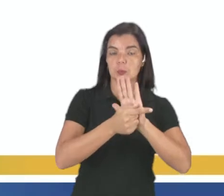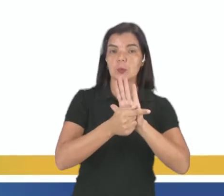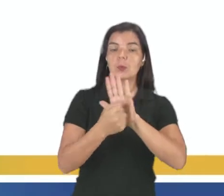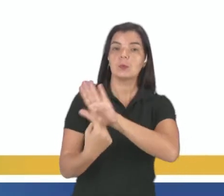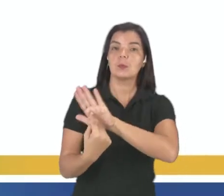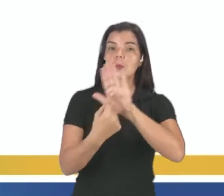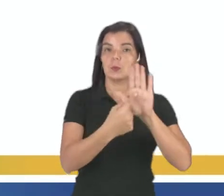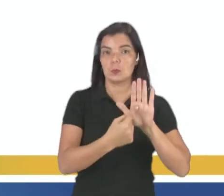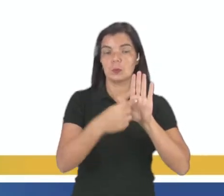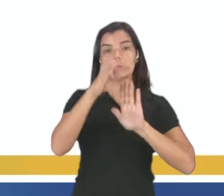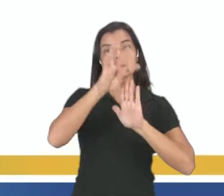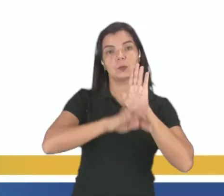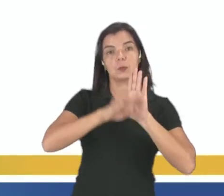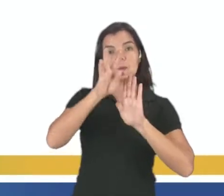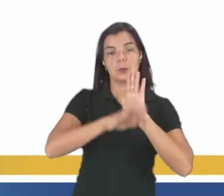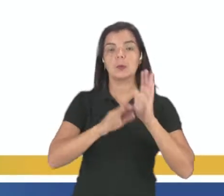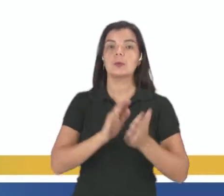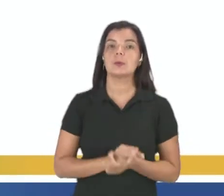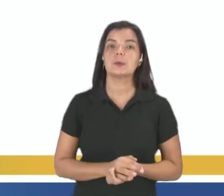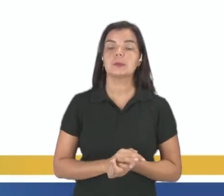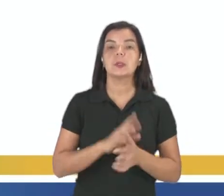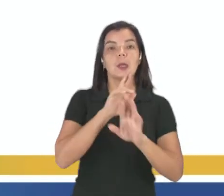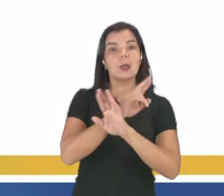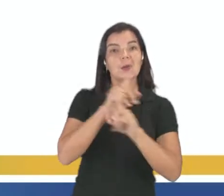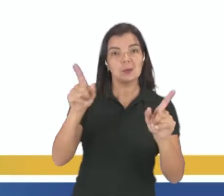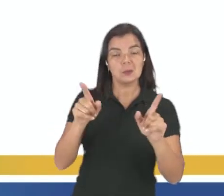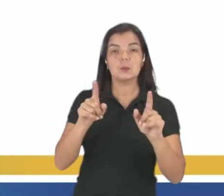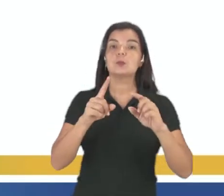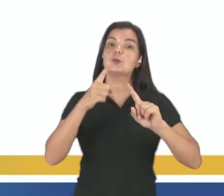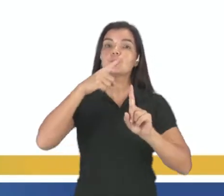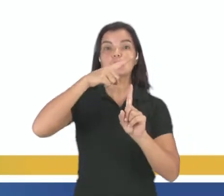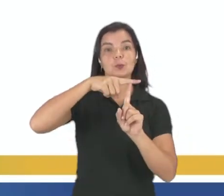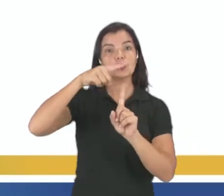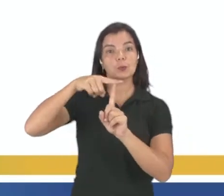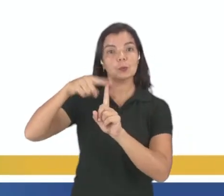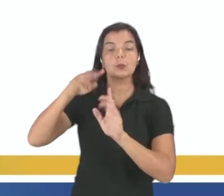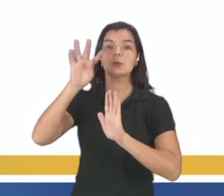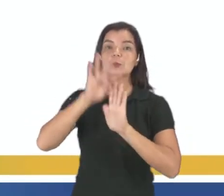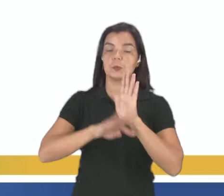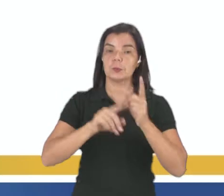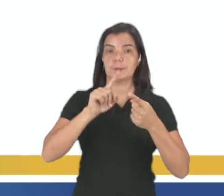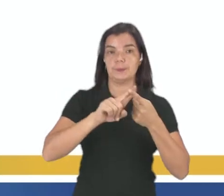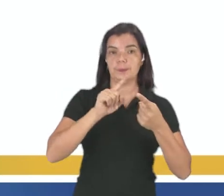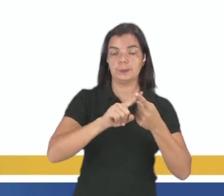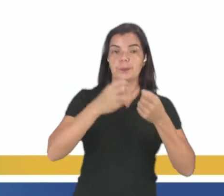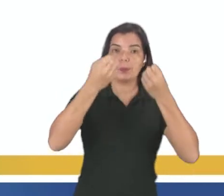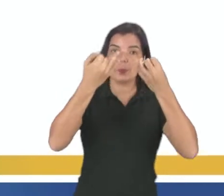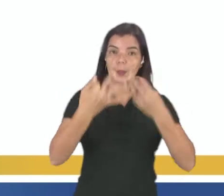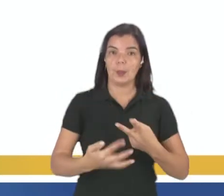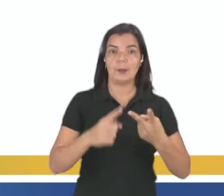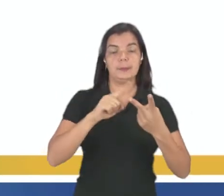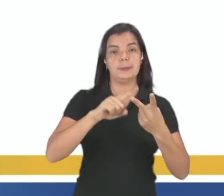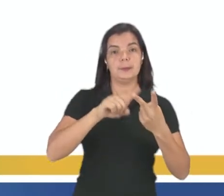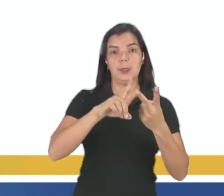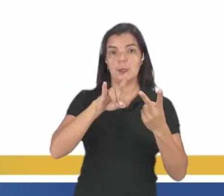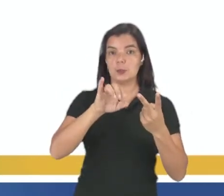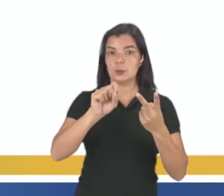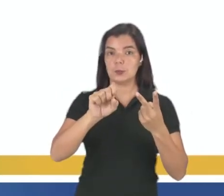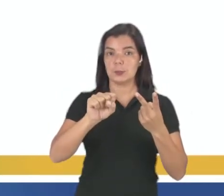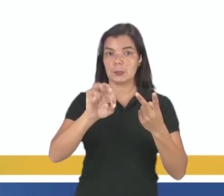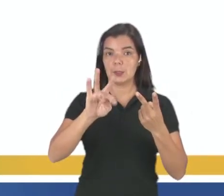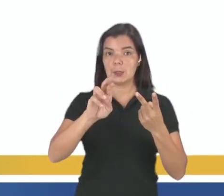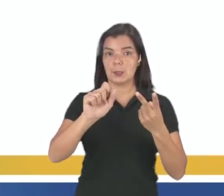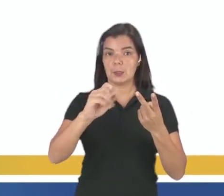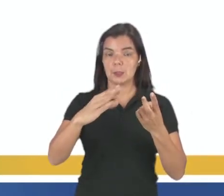vai representar esse texto. Então, as diferentes tipologias textuais são a narração, a dissertação,